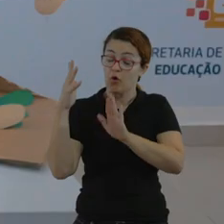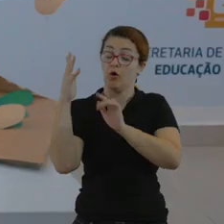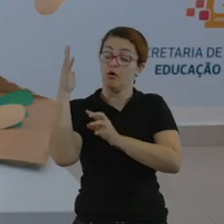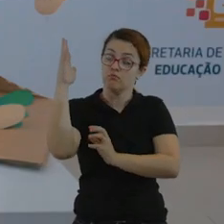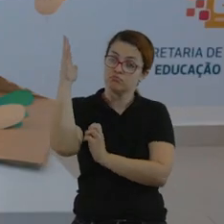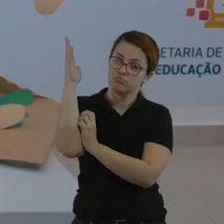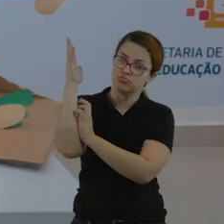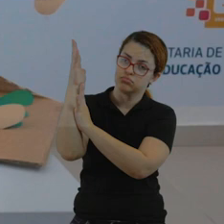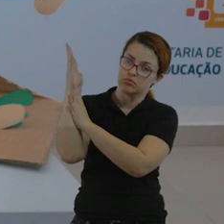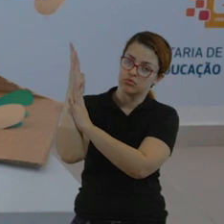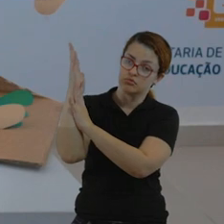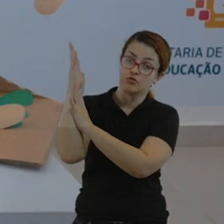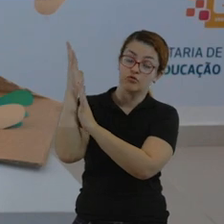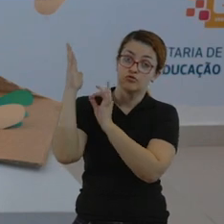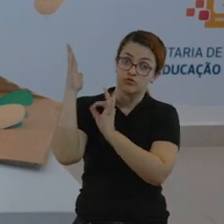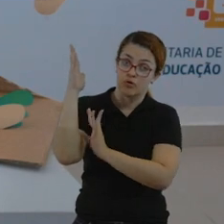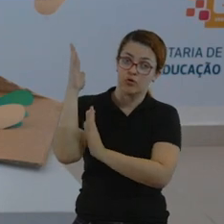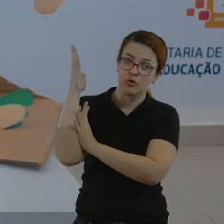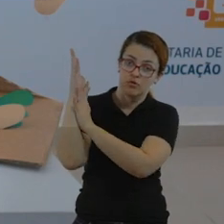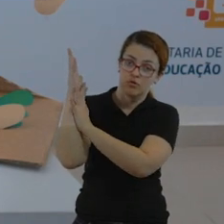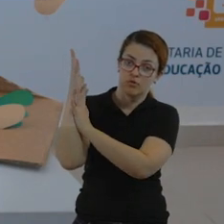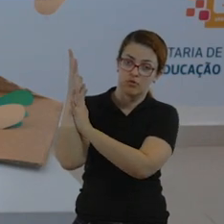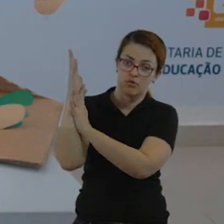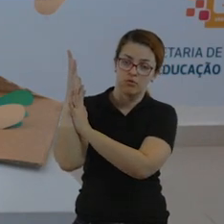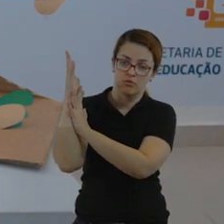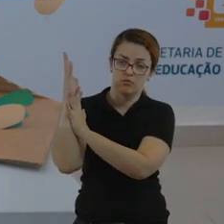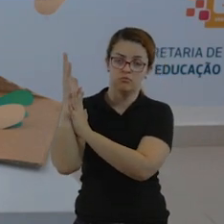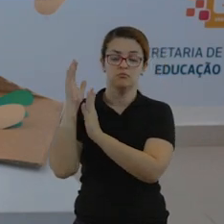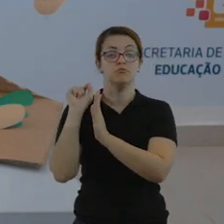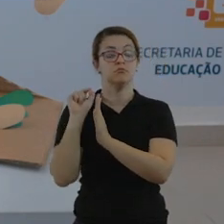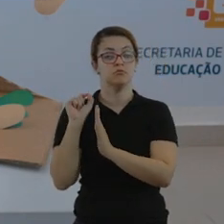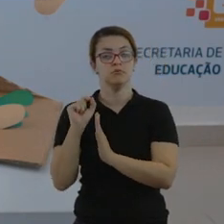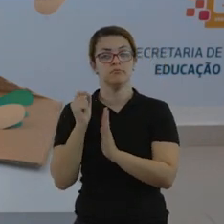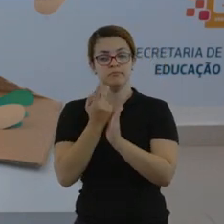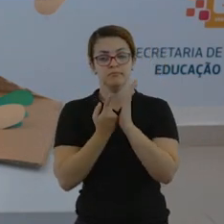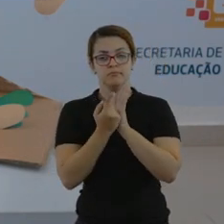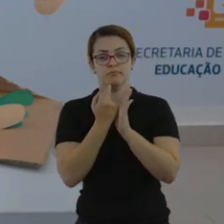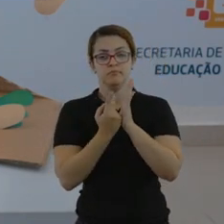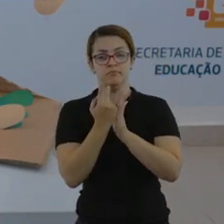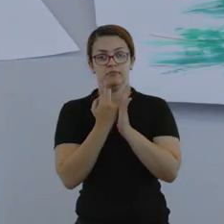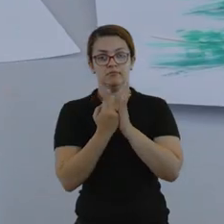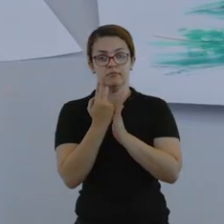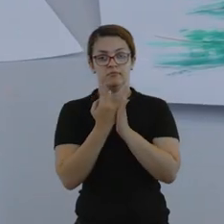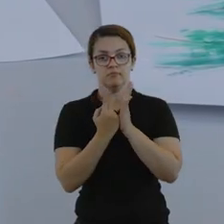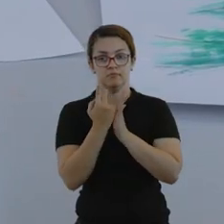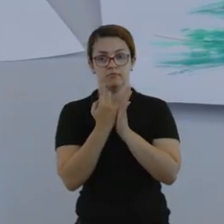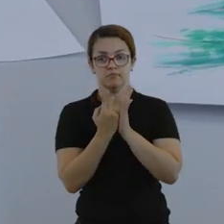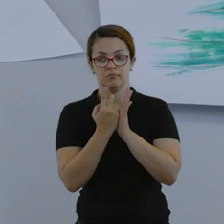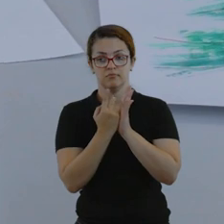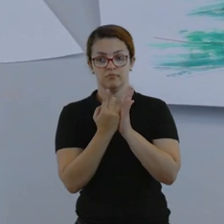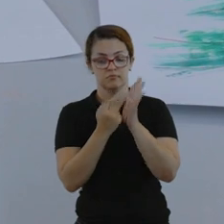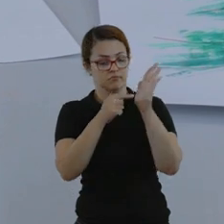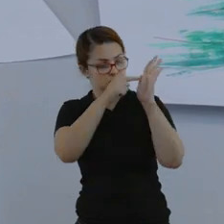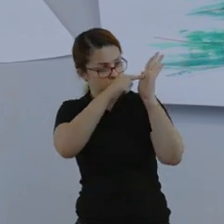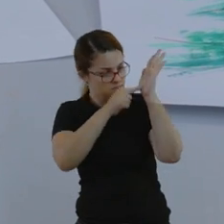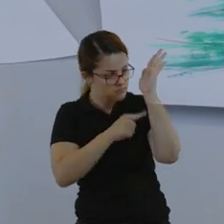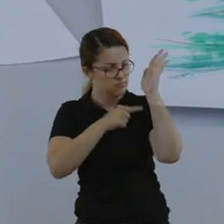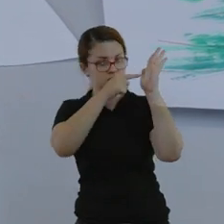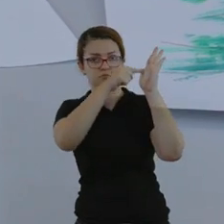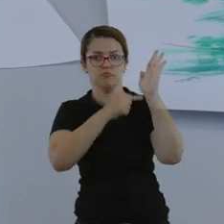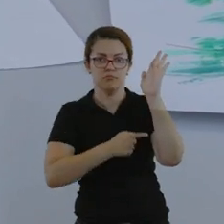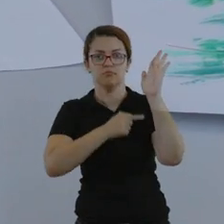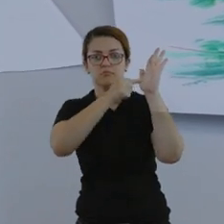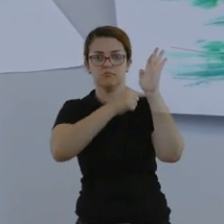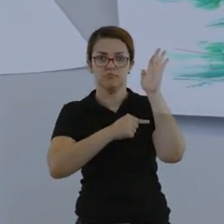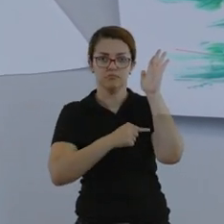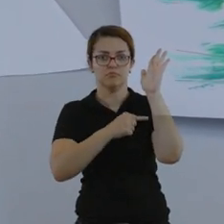certo? Então, aqui, ó, na base do tronco, eu posso desenhar um pouco mais a curvatura